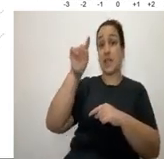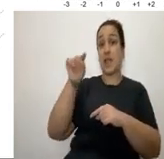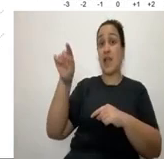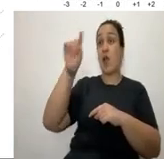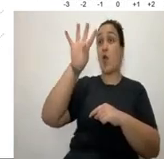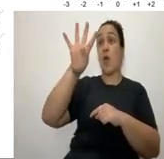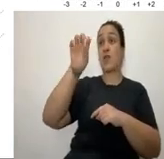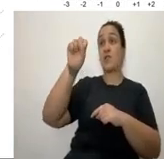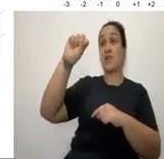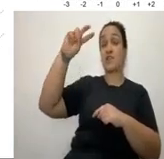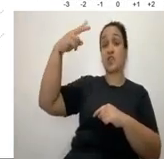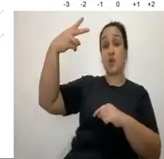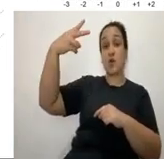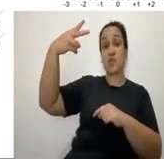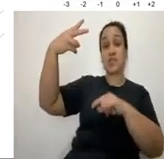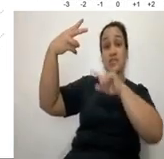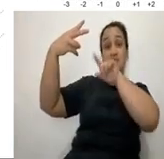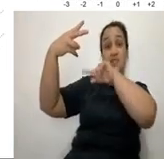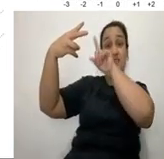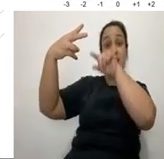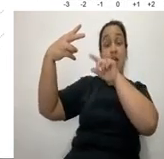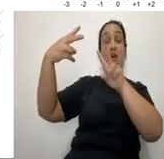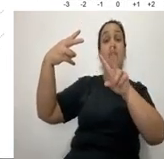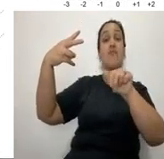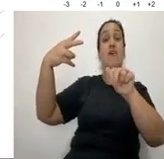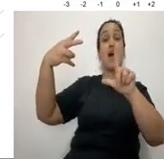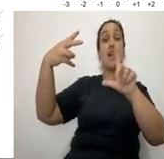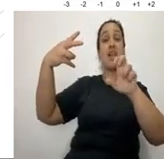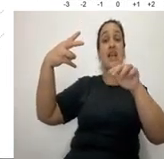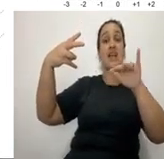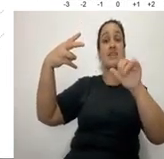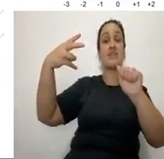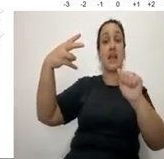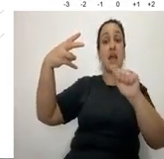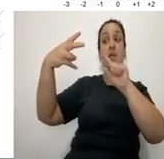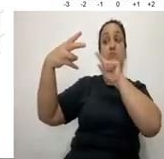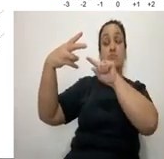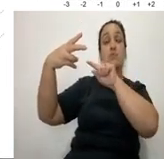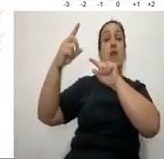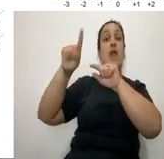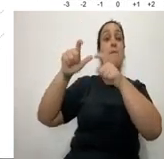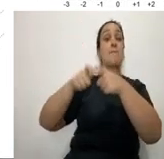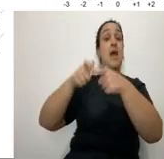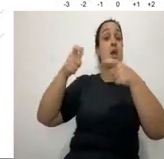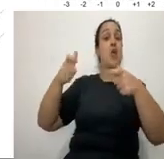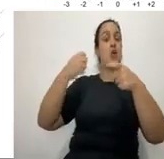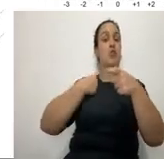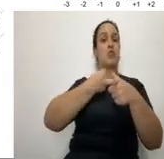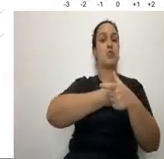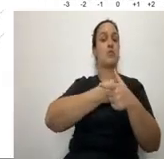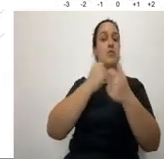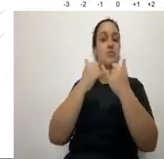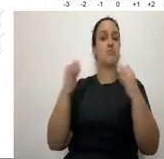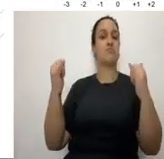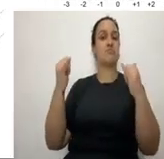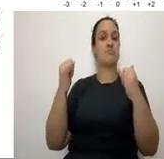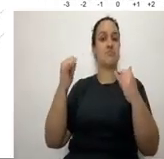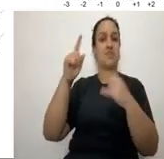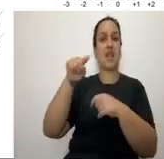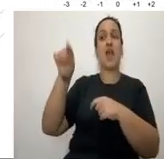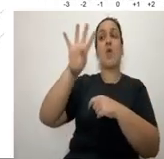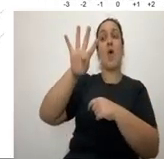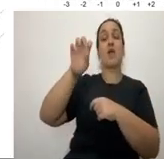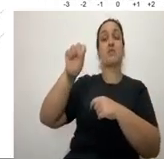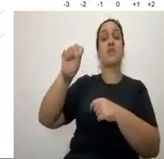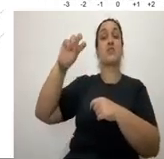característica interessante. A camada de valência dele seria essa daqui, que é a camada de maior número do nível,